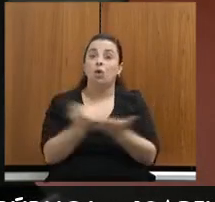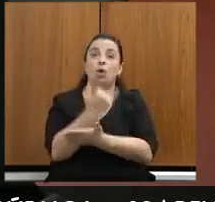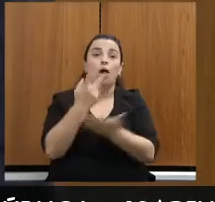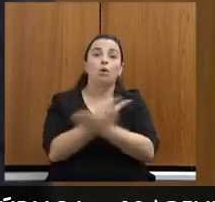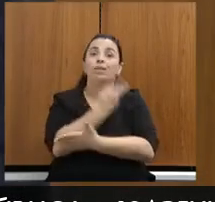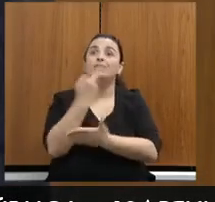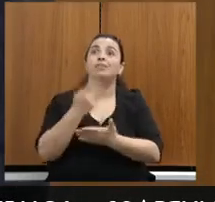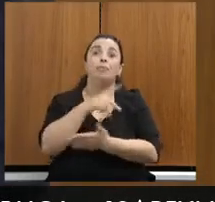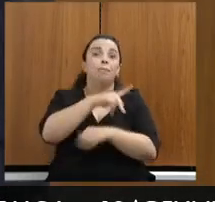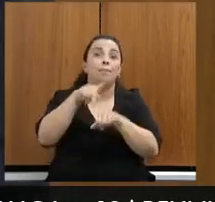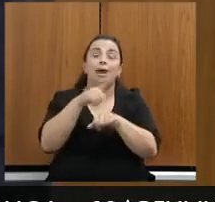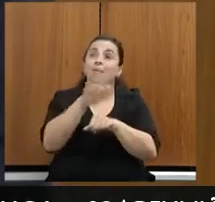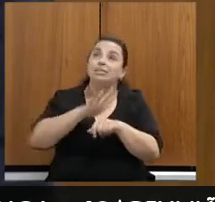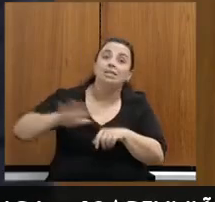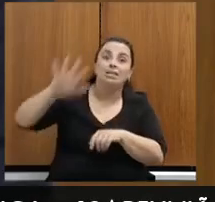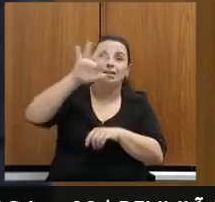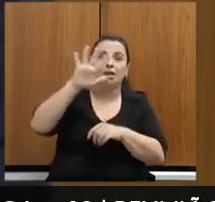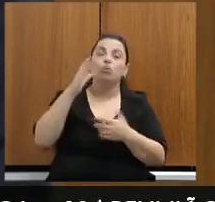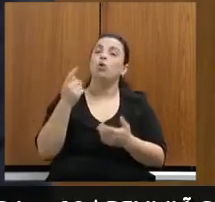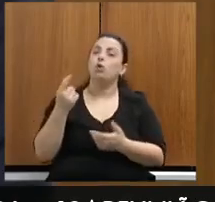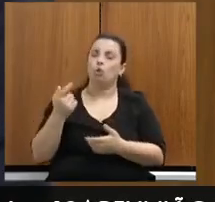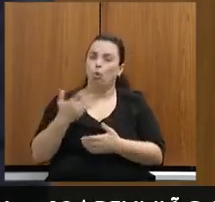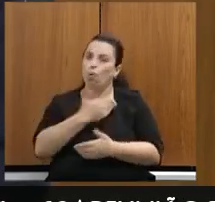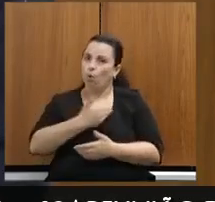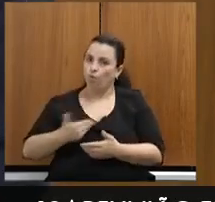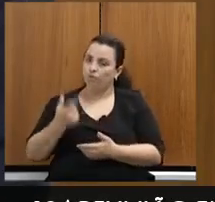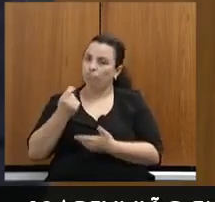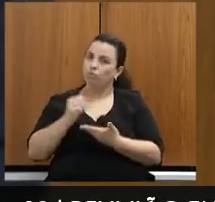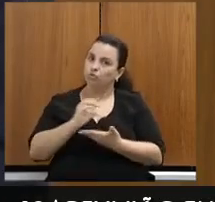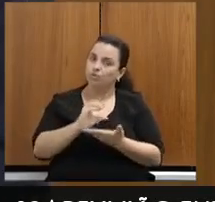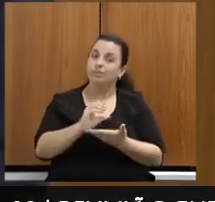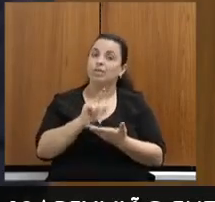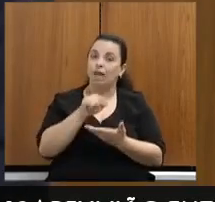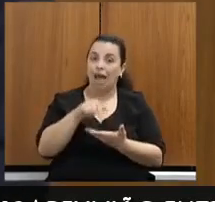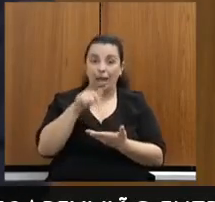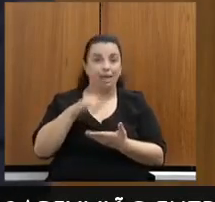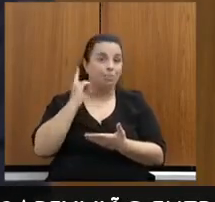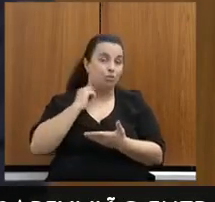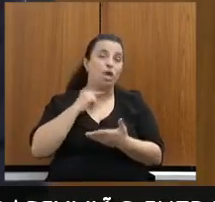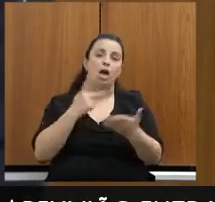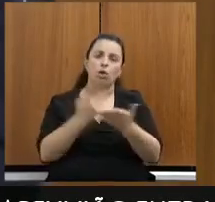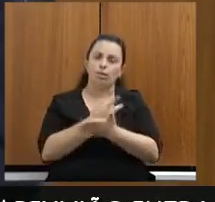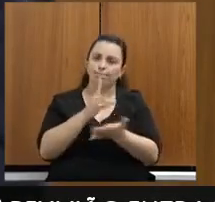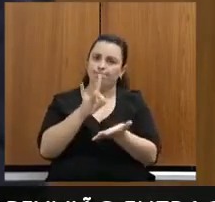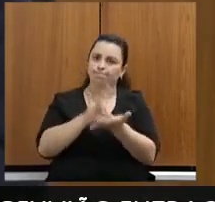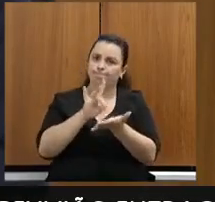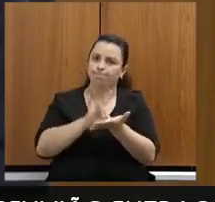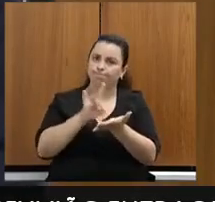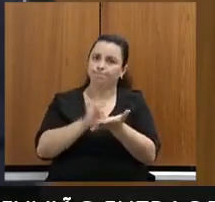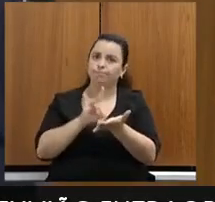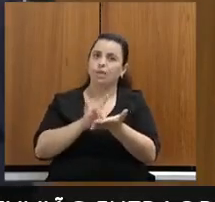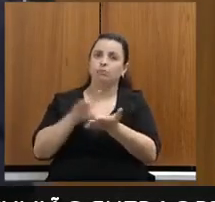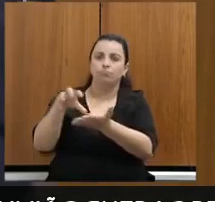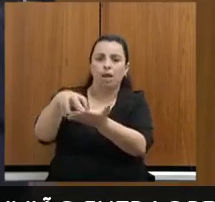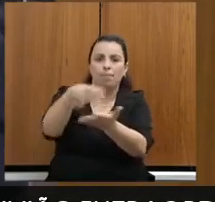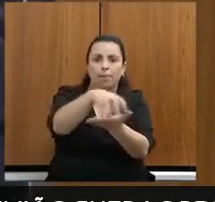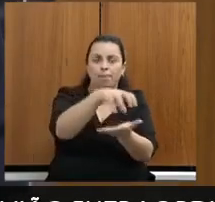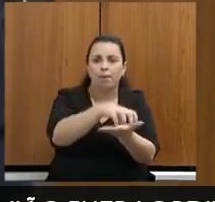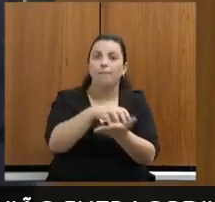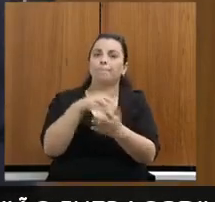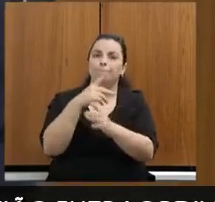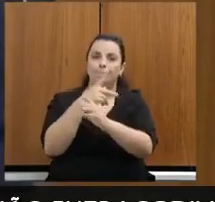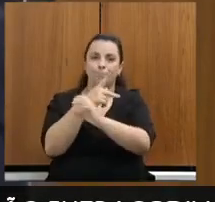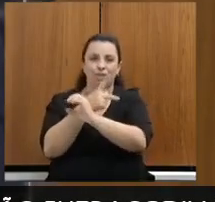inteiro e realmente o Governo está investindo nisso as forças aqui são realmente Unidas né coronel Rodrigo Dr Joaquim Coronel